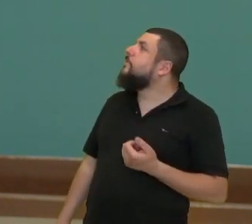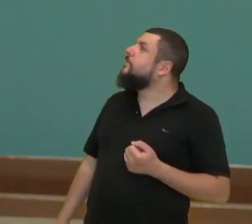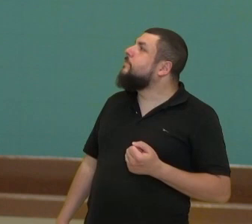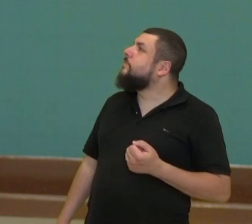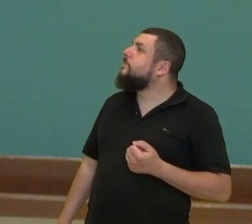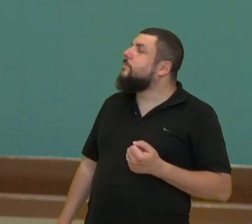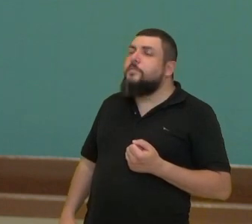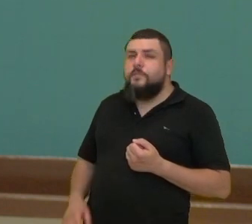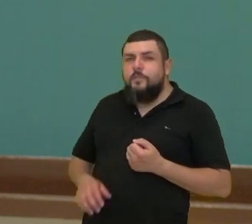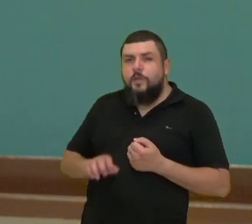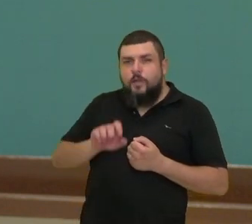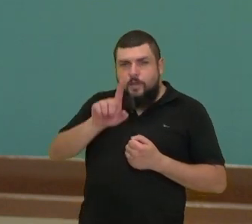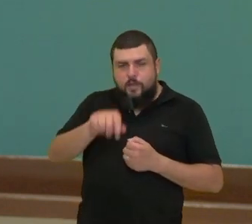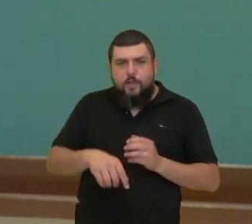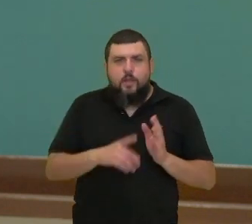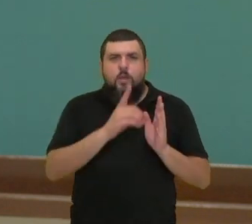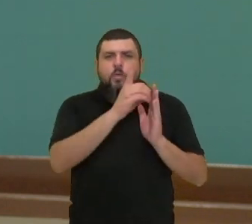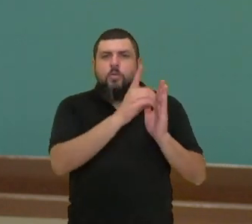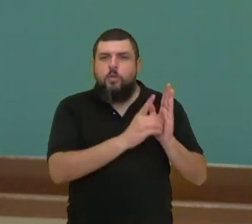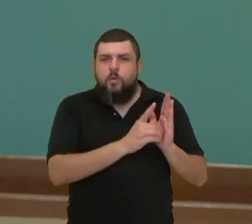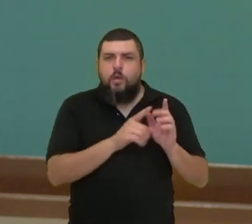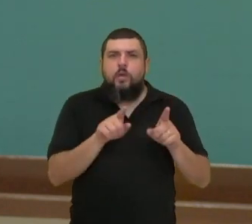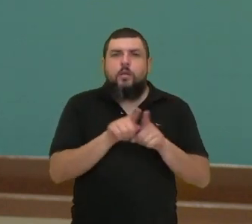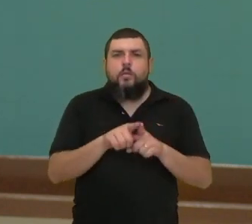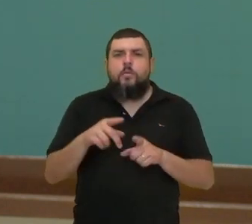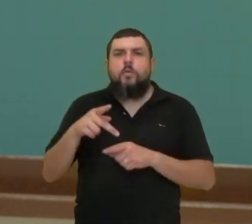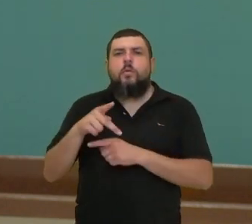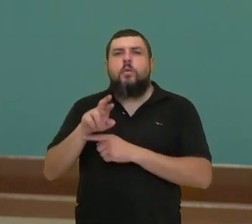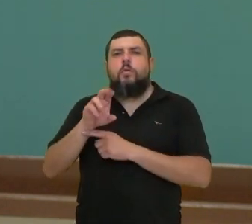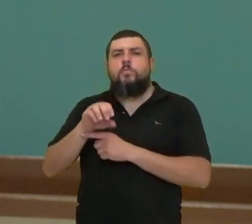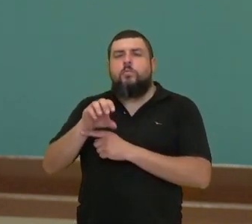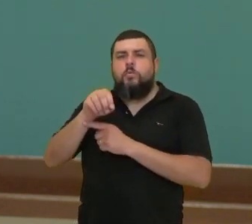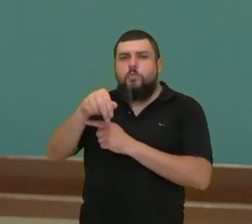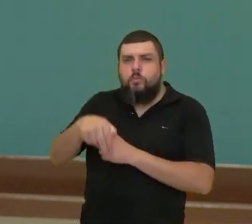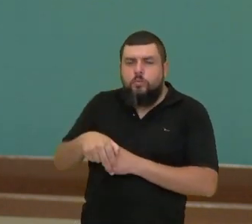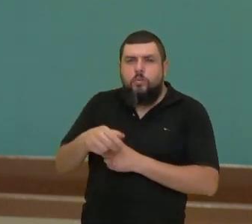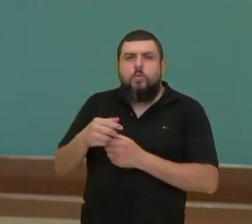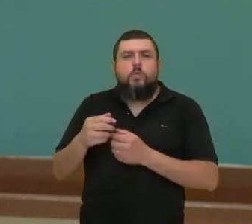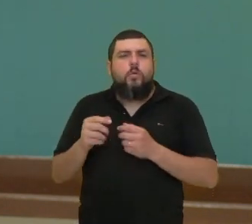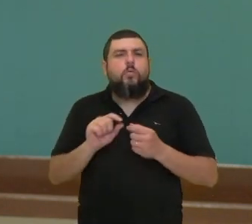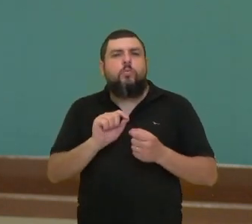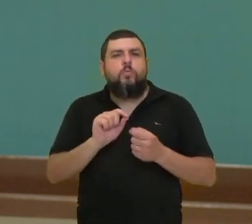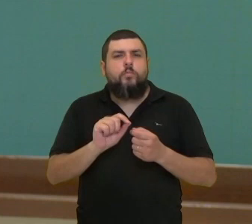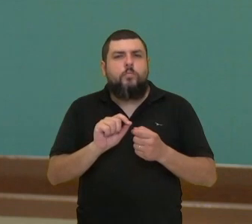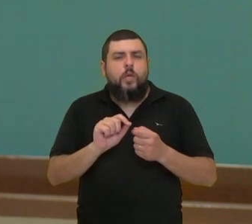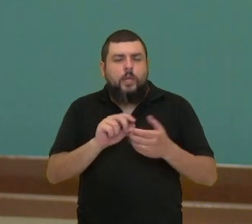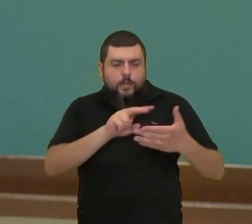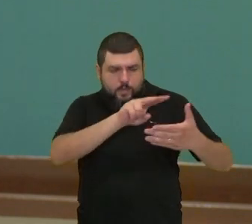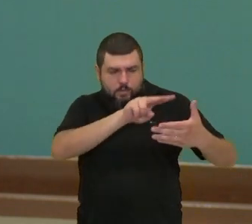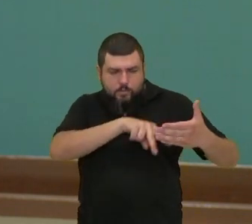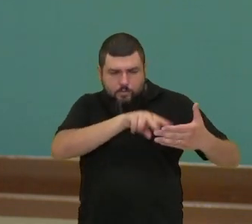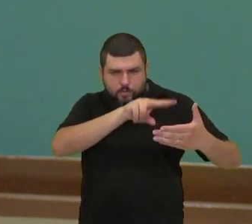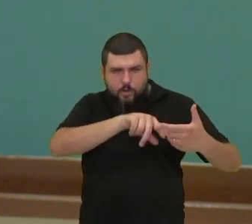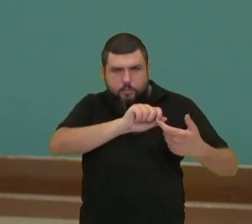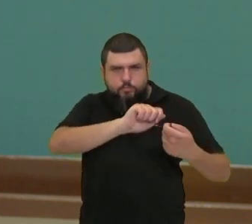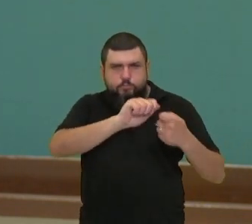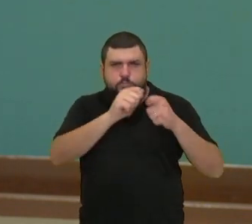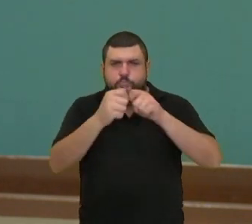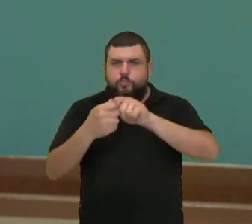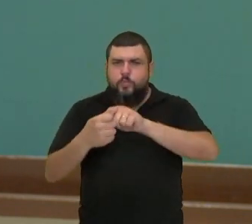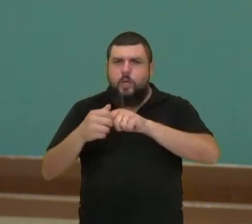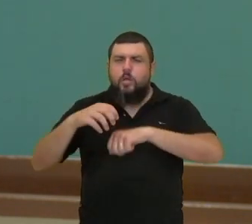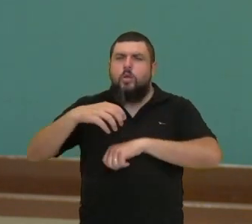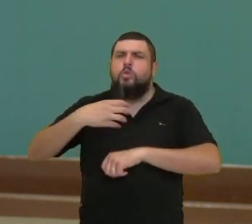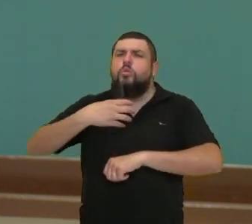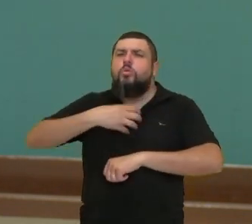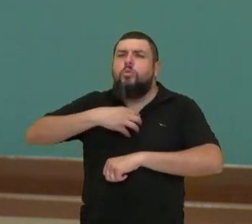prestadas pelo decreto e pelo PROCON, eles foram parafraseados, ou seja, eles foram reescritos até de uma maneira mais simples